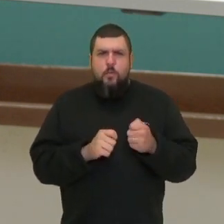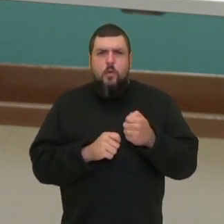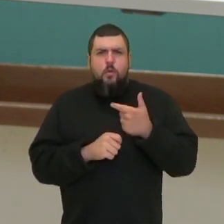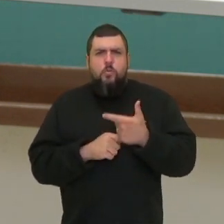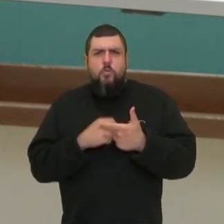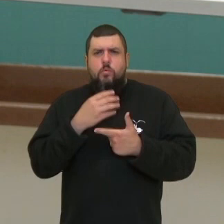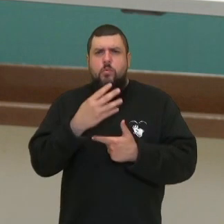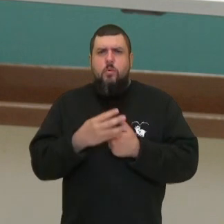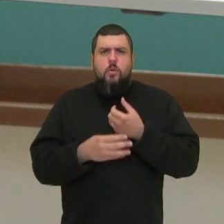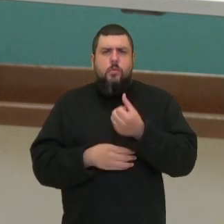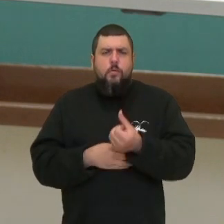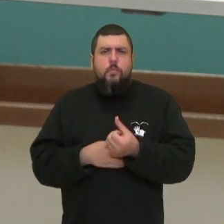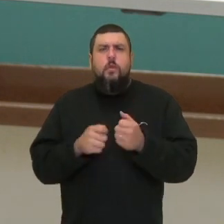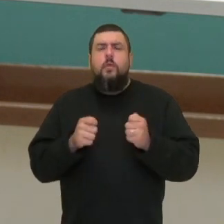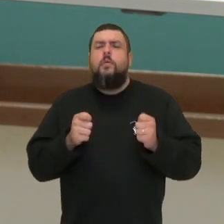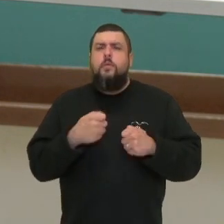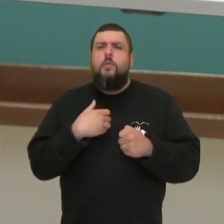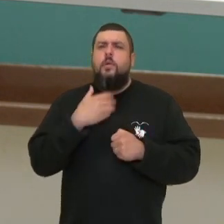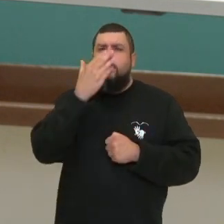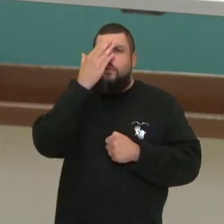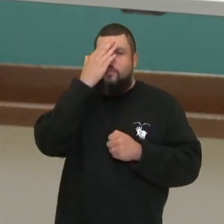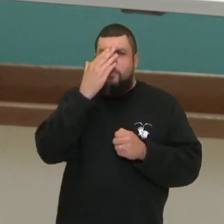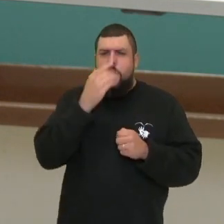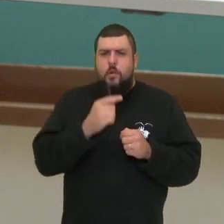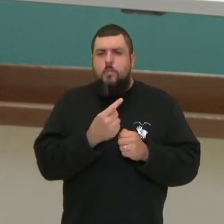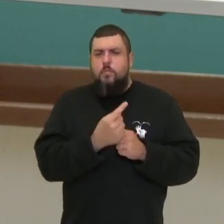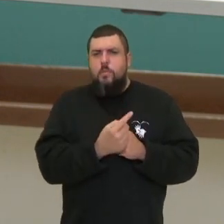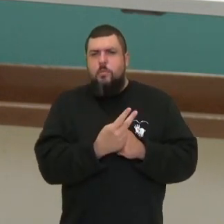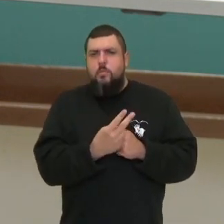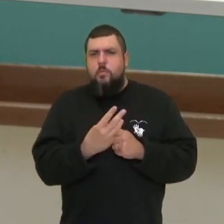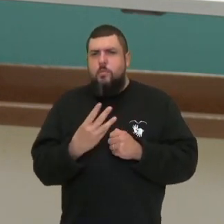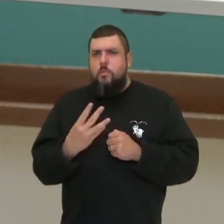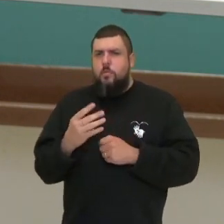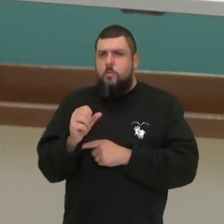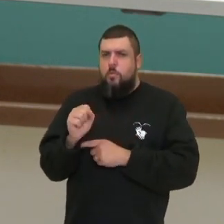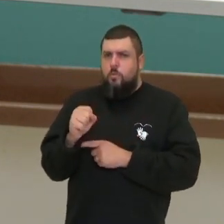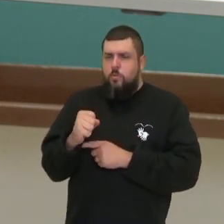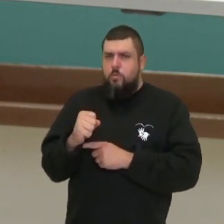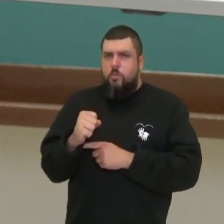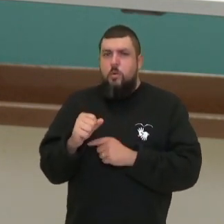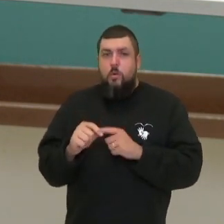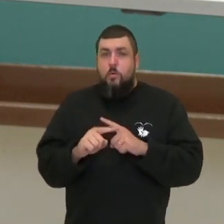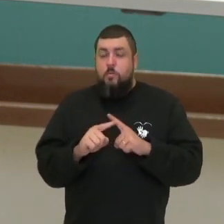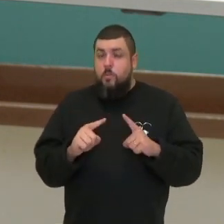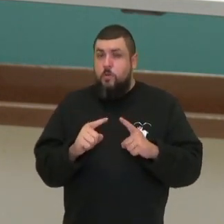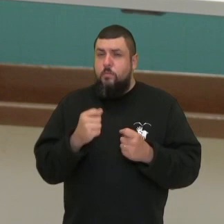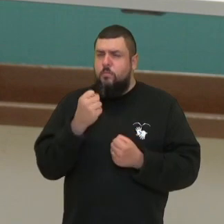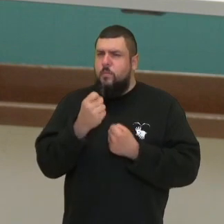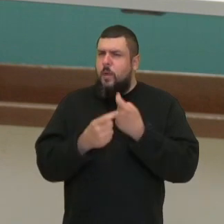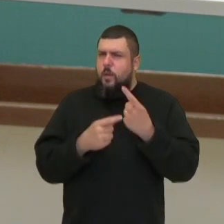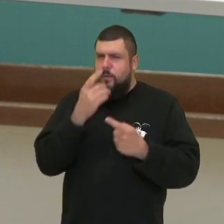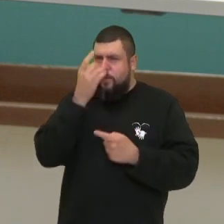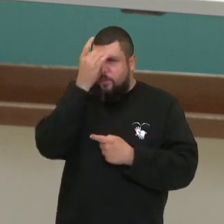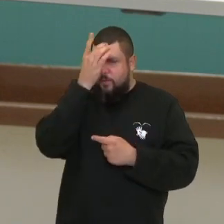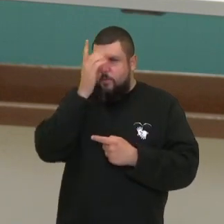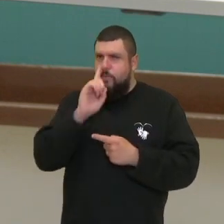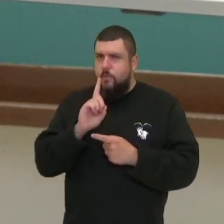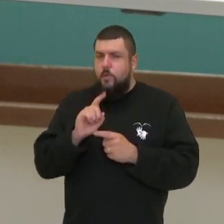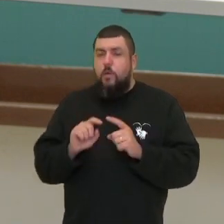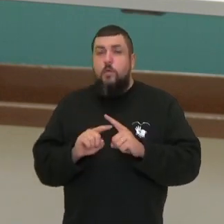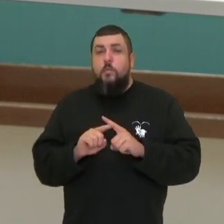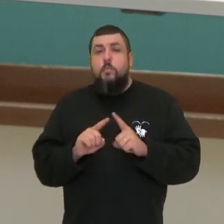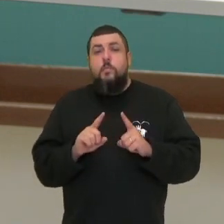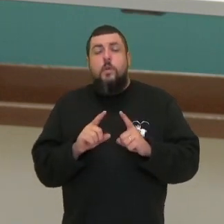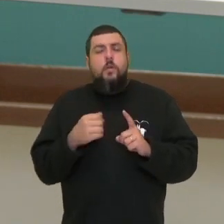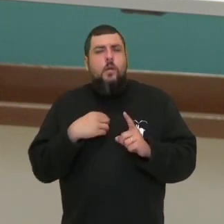era só eu prosseguir até chegar no oitavo termo, concordo, mas nem sempre é tão fácil assim. Mas a lei de formação